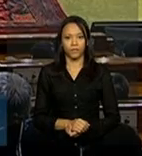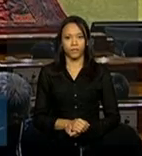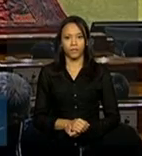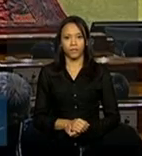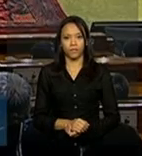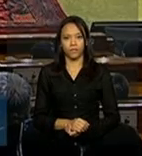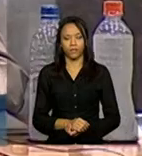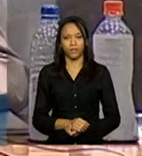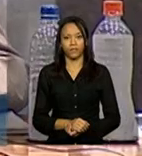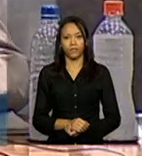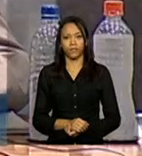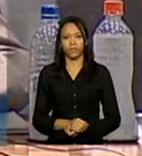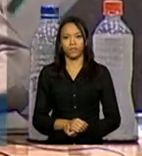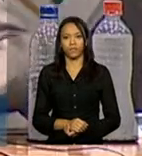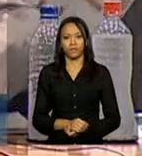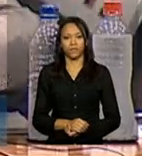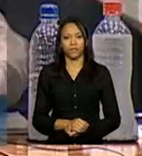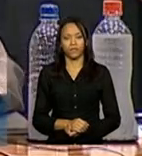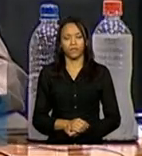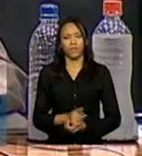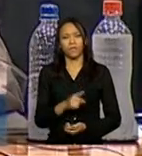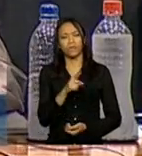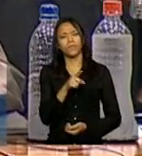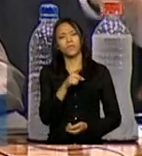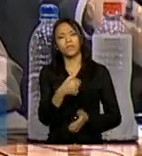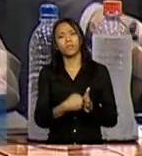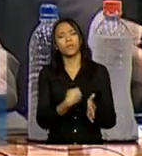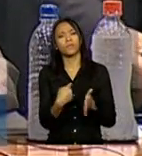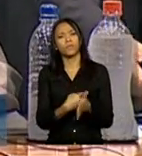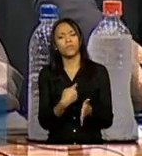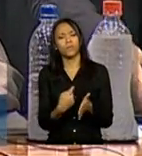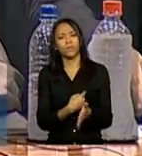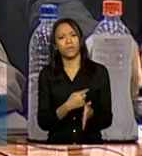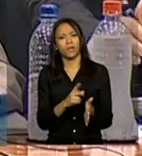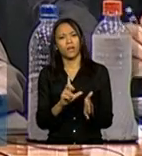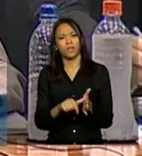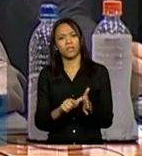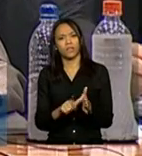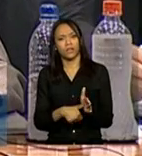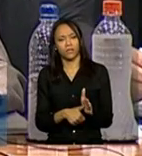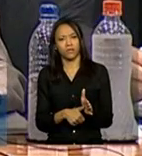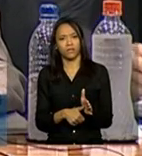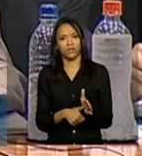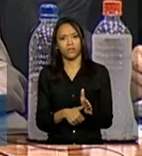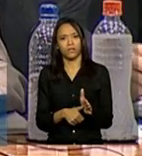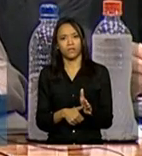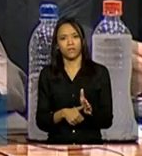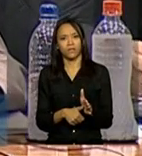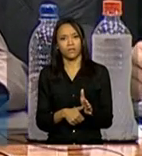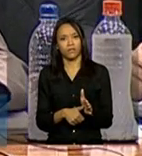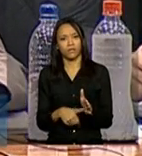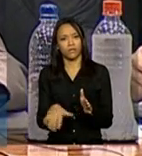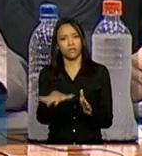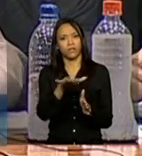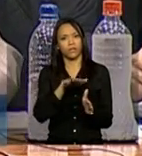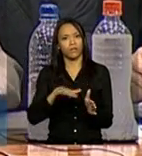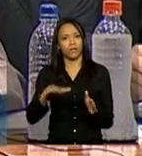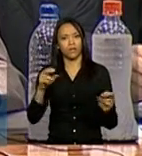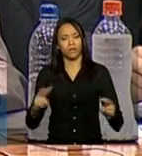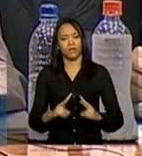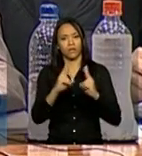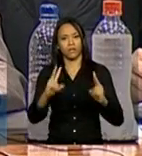Cláudia, você se refere aos atrasos havidos no setor elétrico, e não